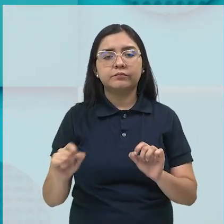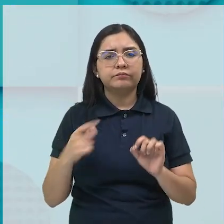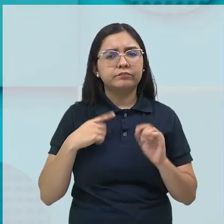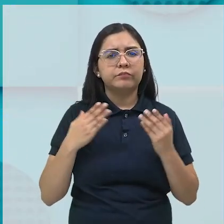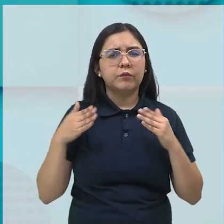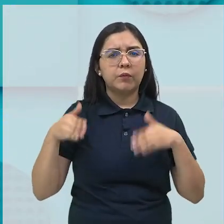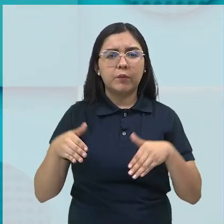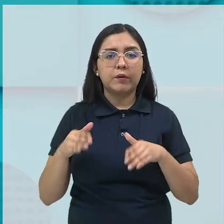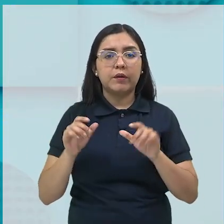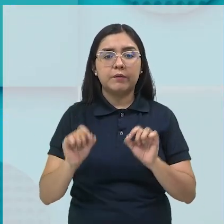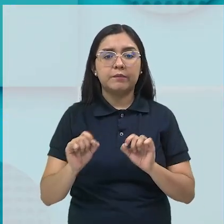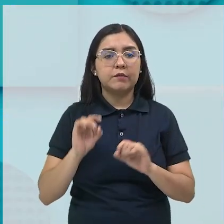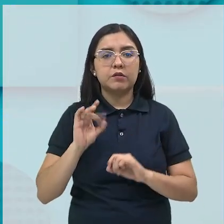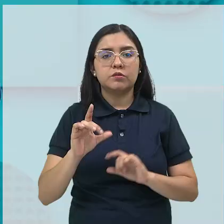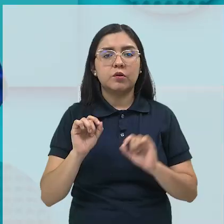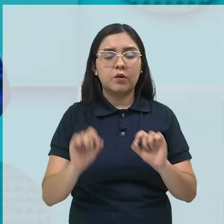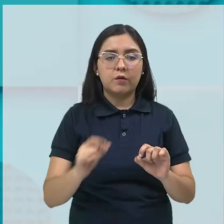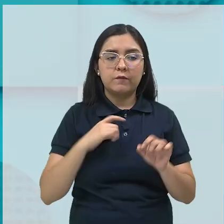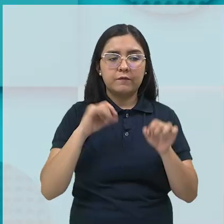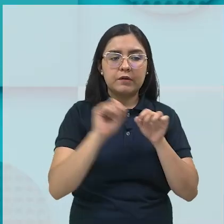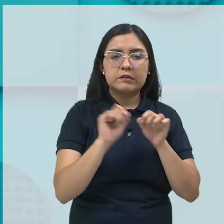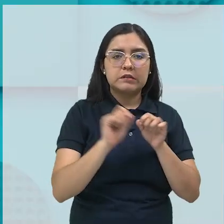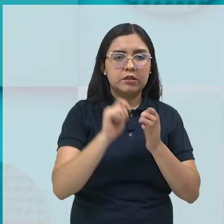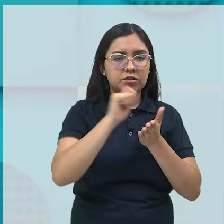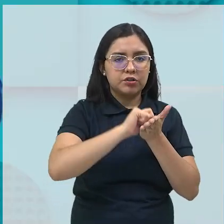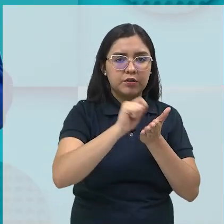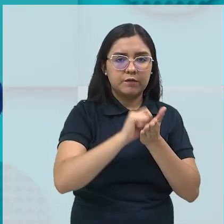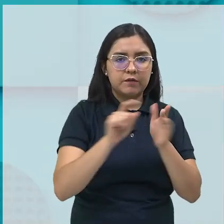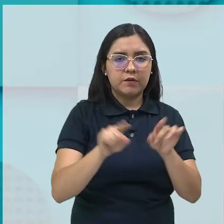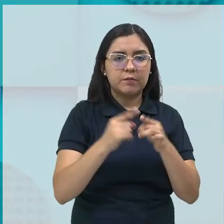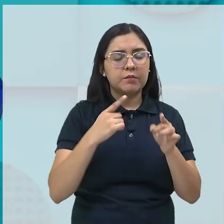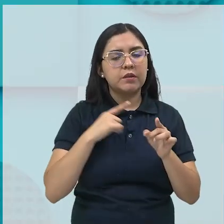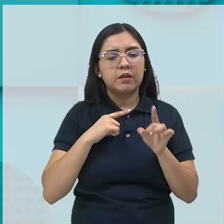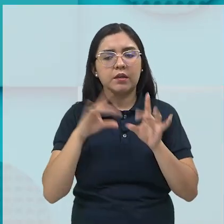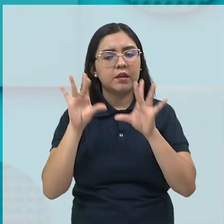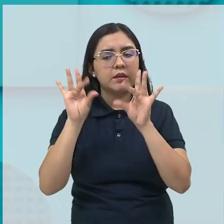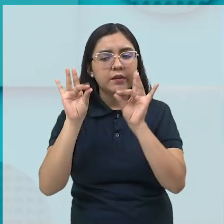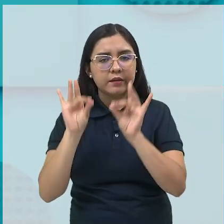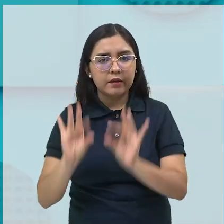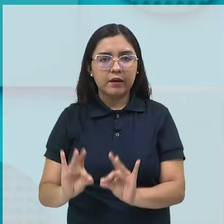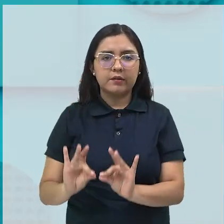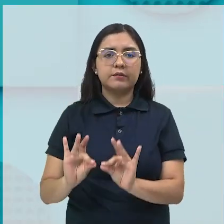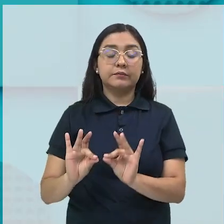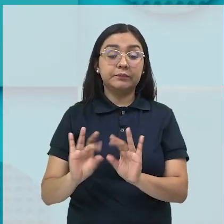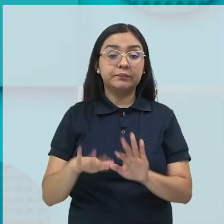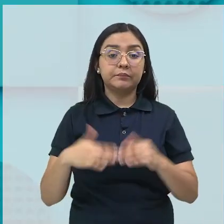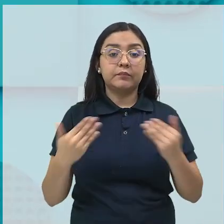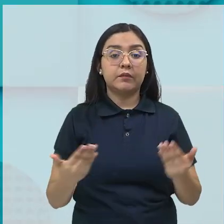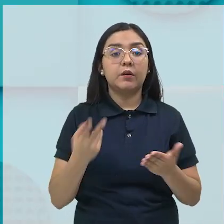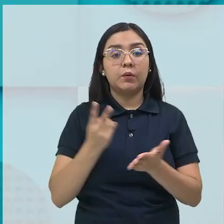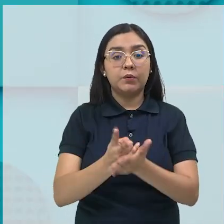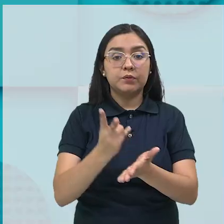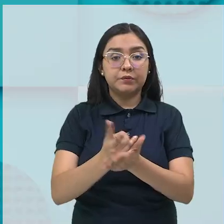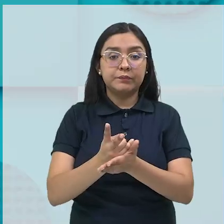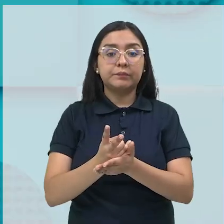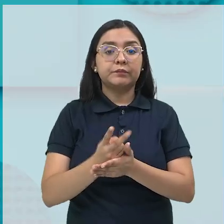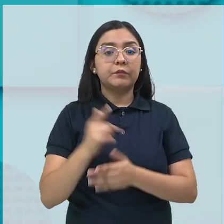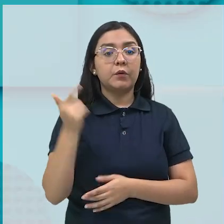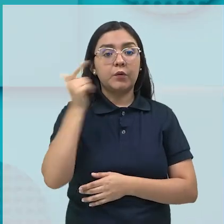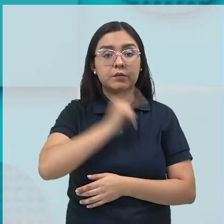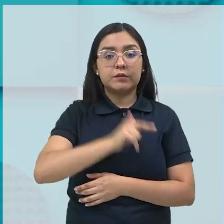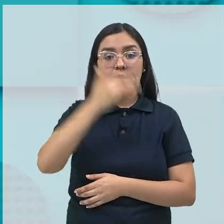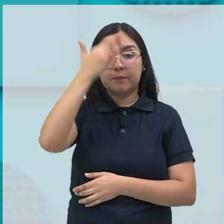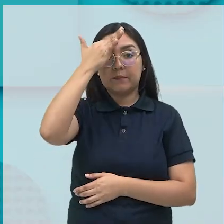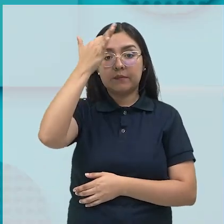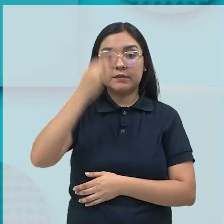porque não é só eu fazer aquilo. Tem os seus detalhes no meio. Então, continuando, a gente consegue